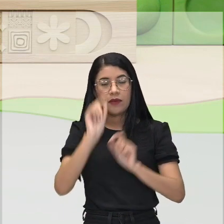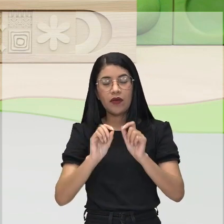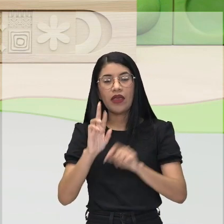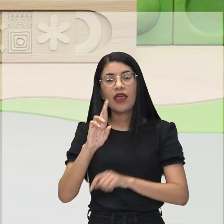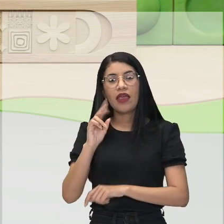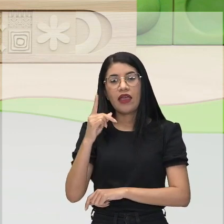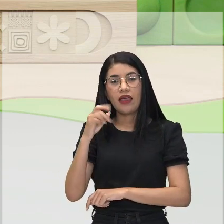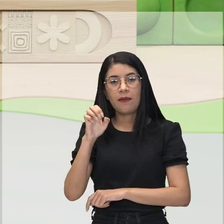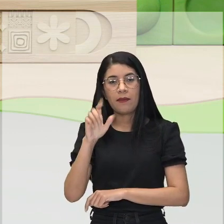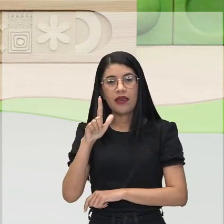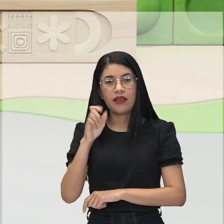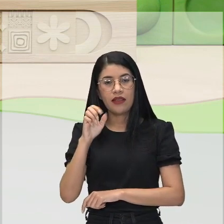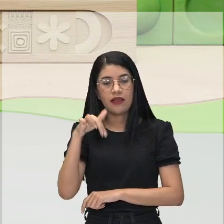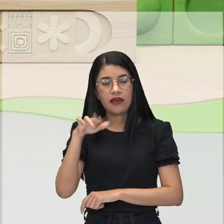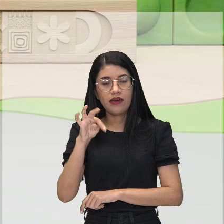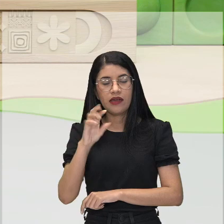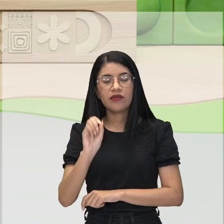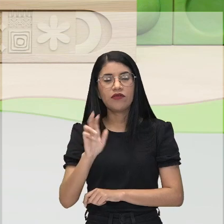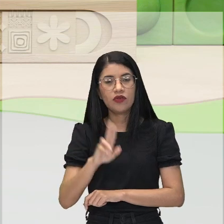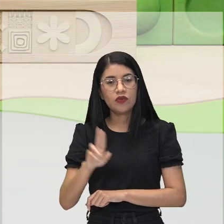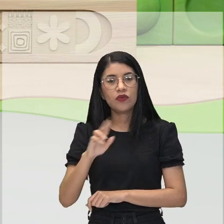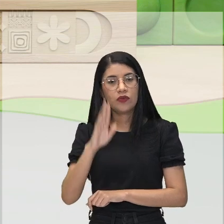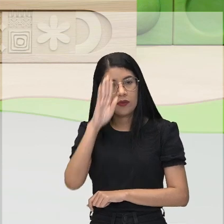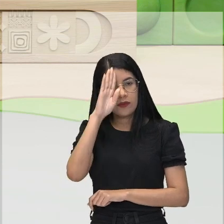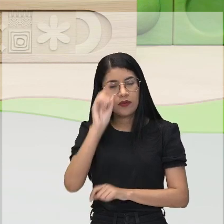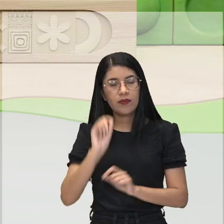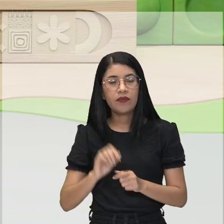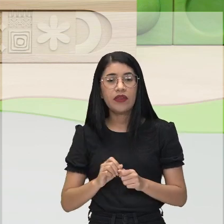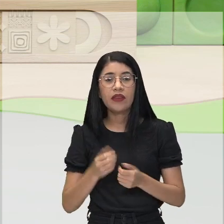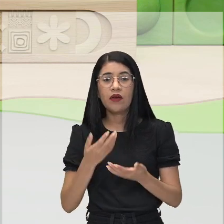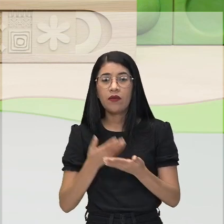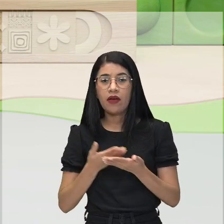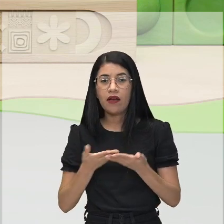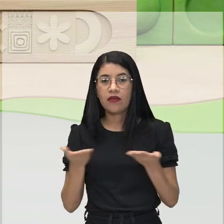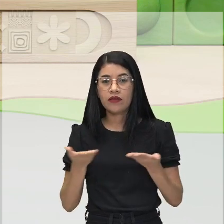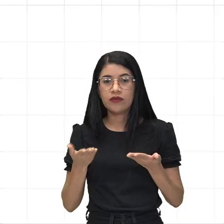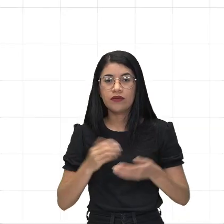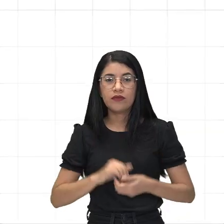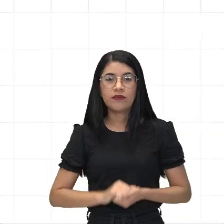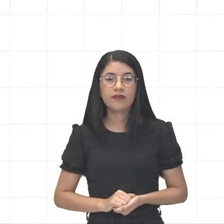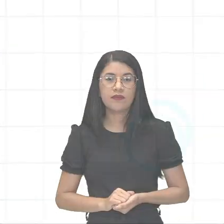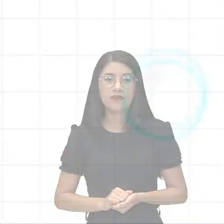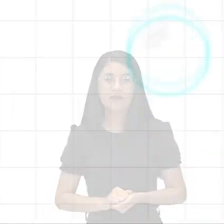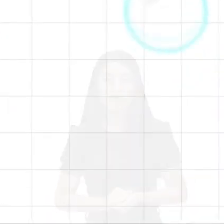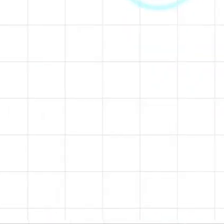de repelente ajuda bastante. Essa foi a nossa aula.